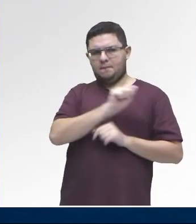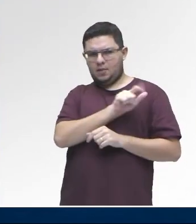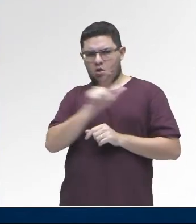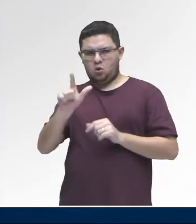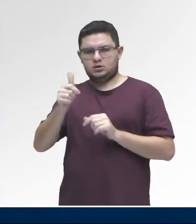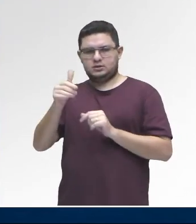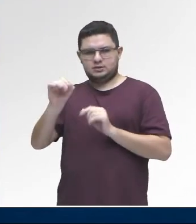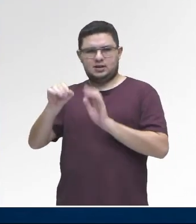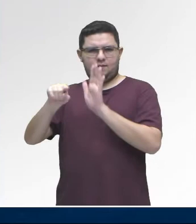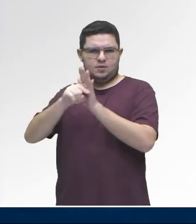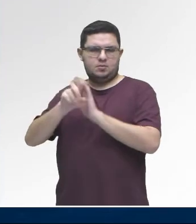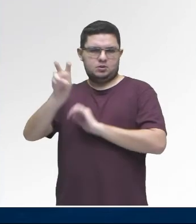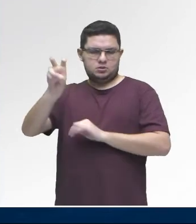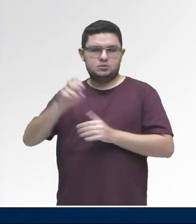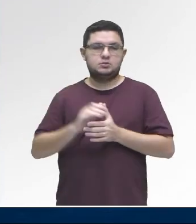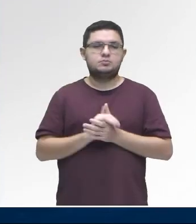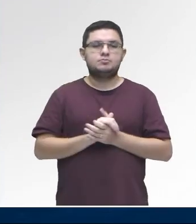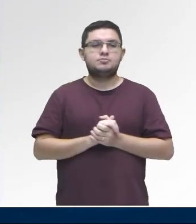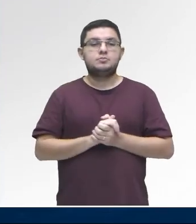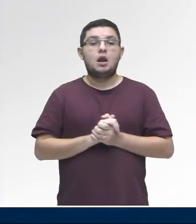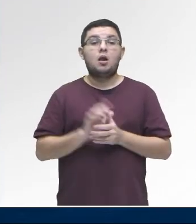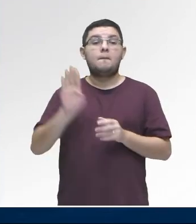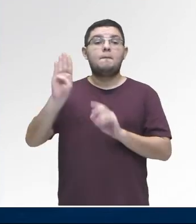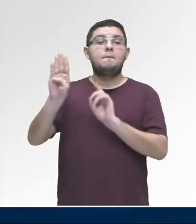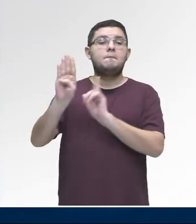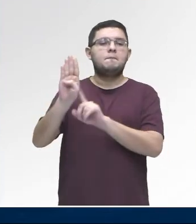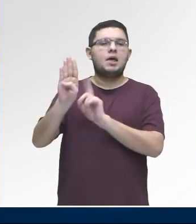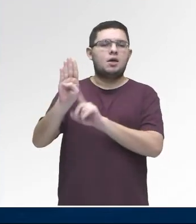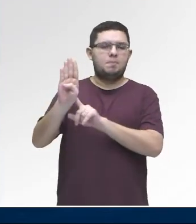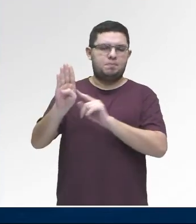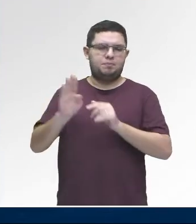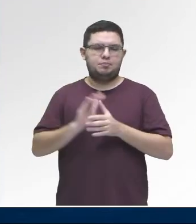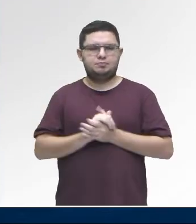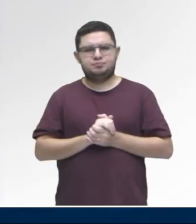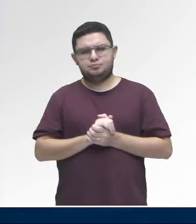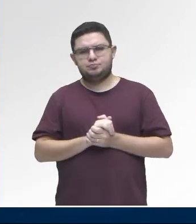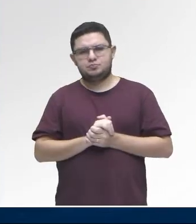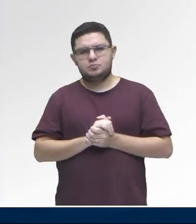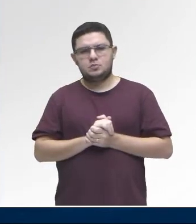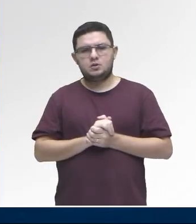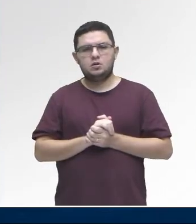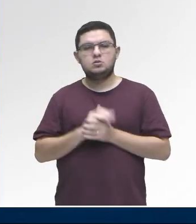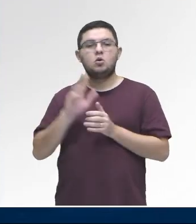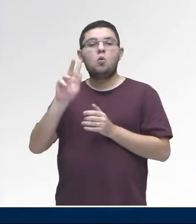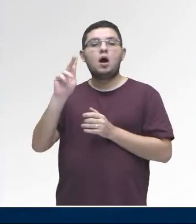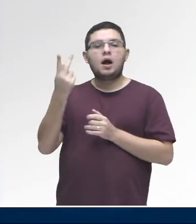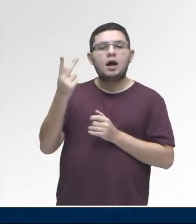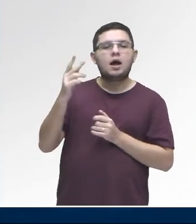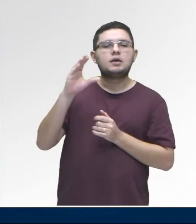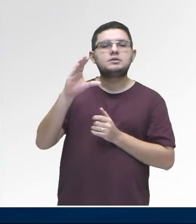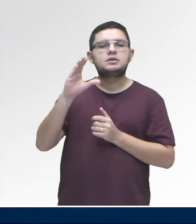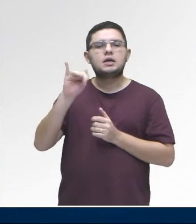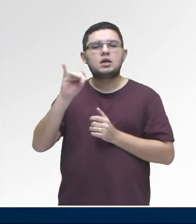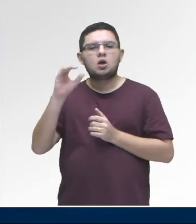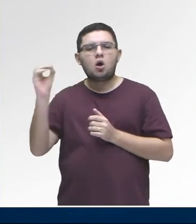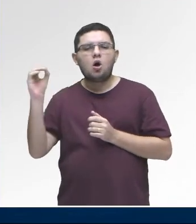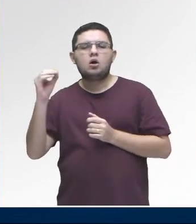mais fraco é o ácido clórico.